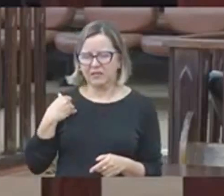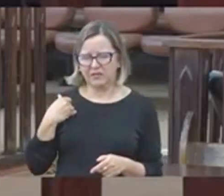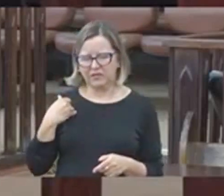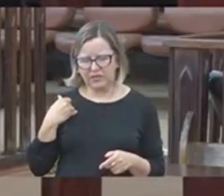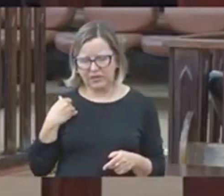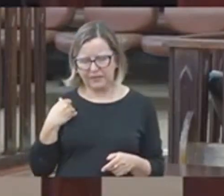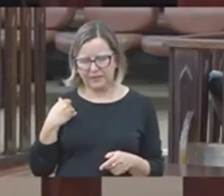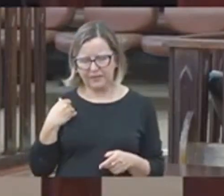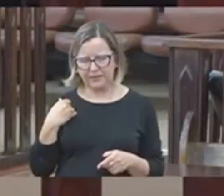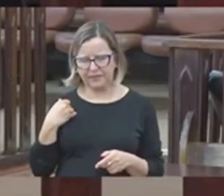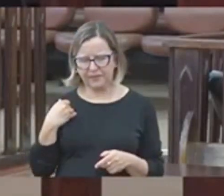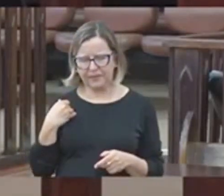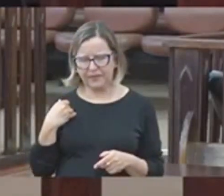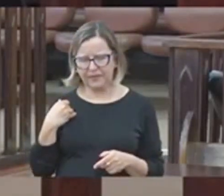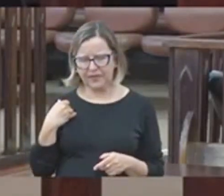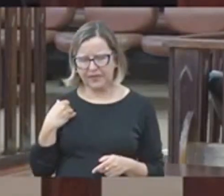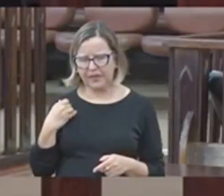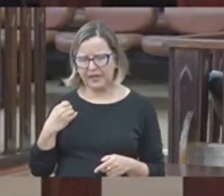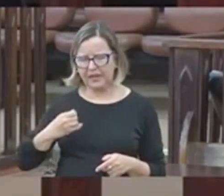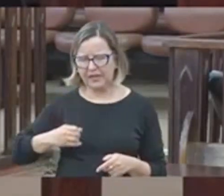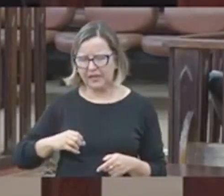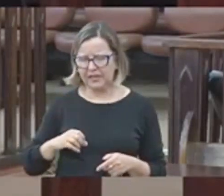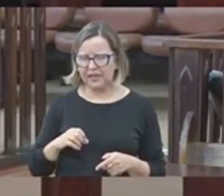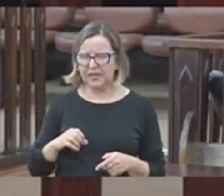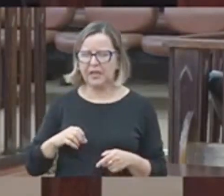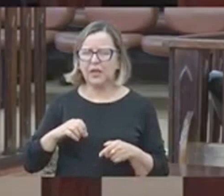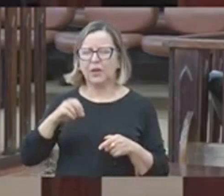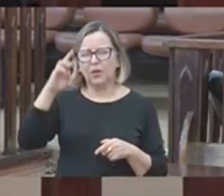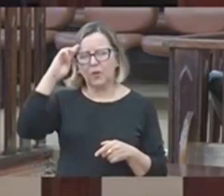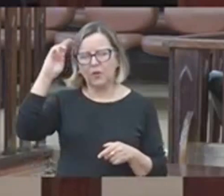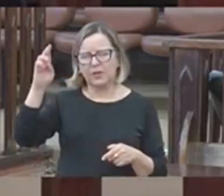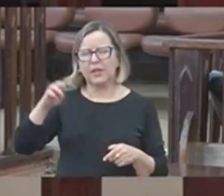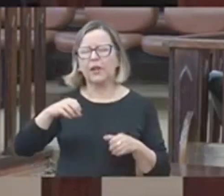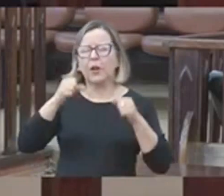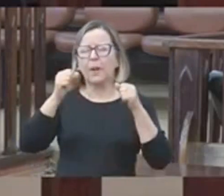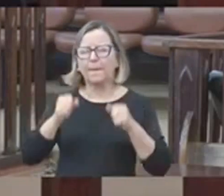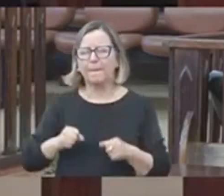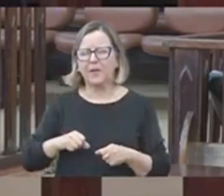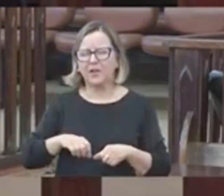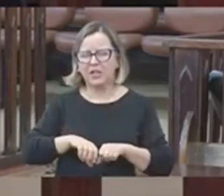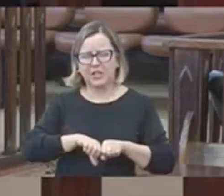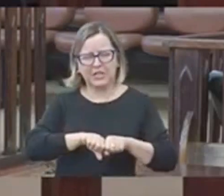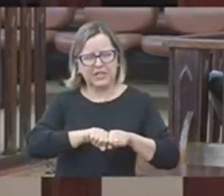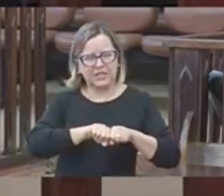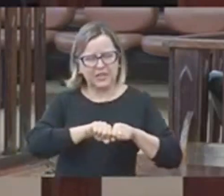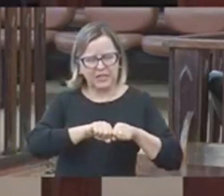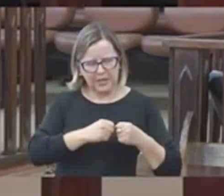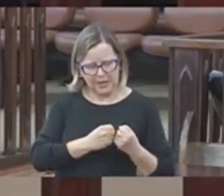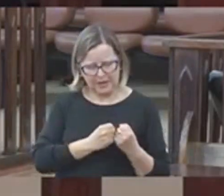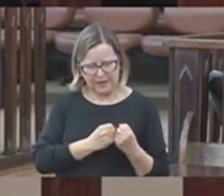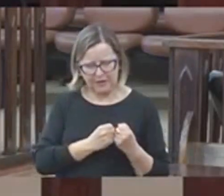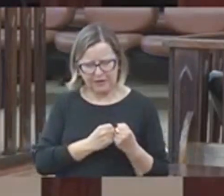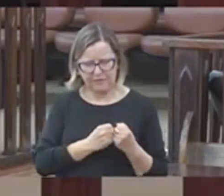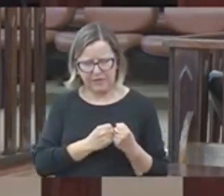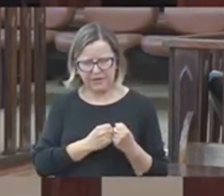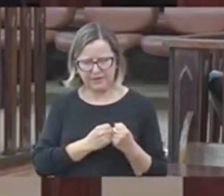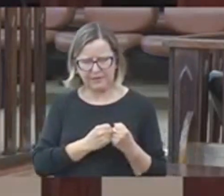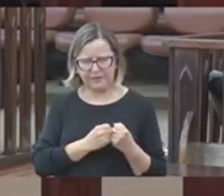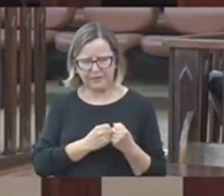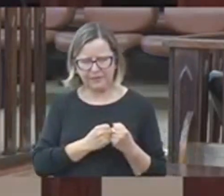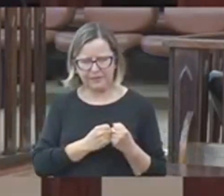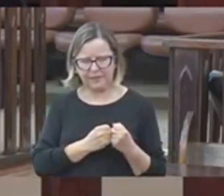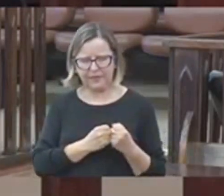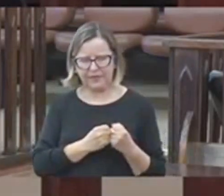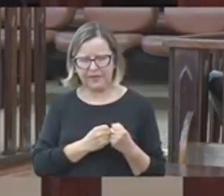na mente, o Senhor pode quebrar essas paredes essas muralhas da